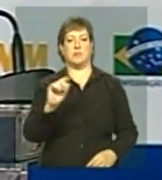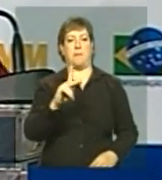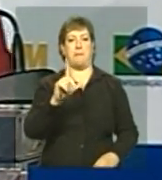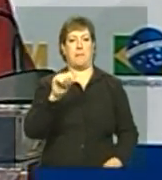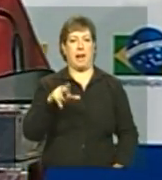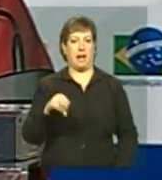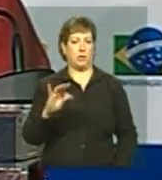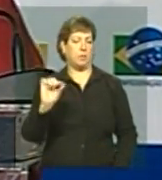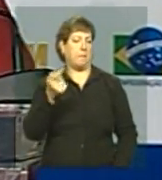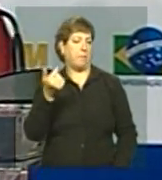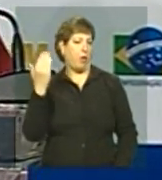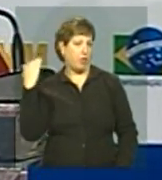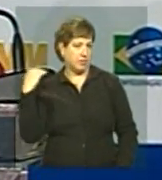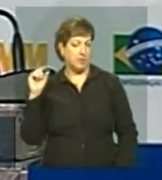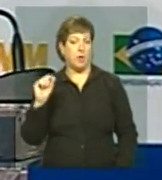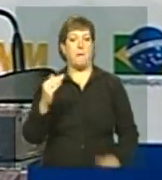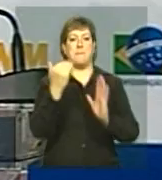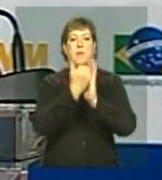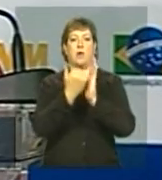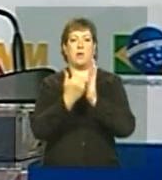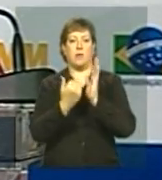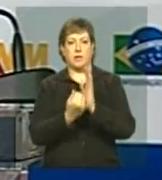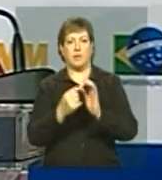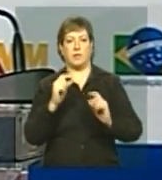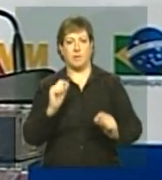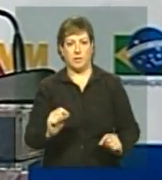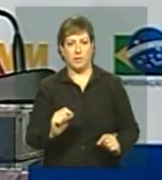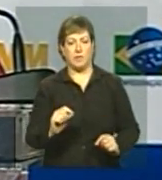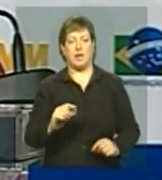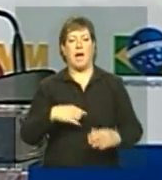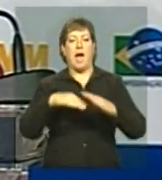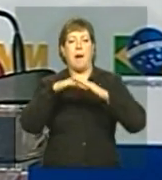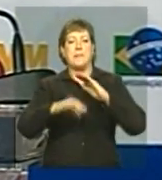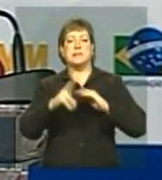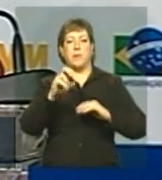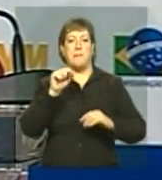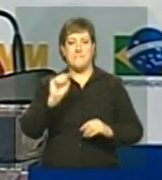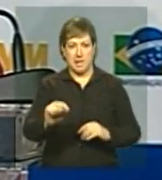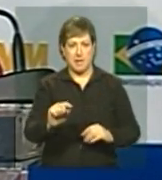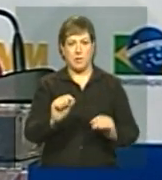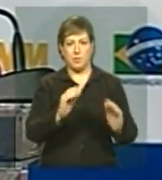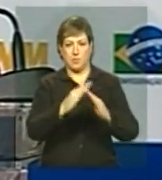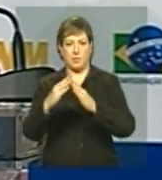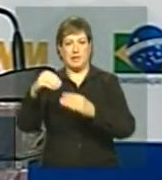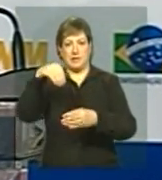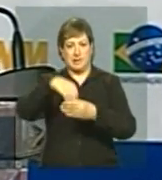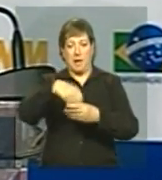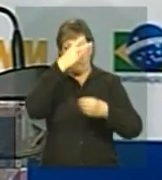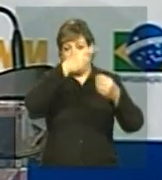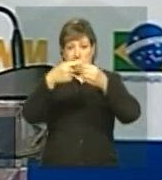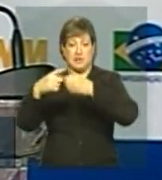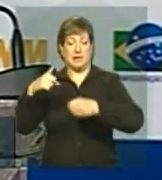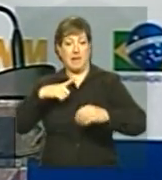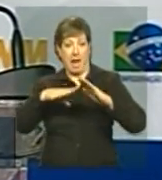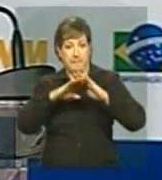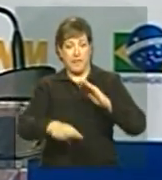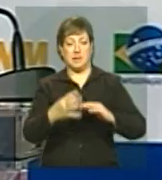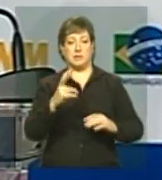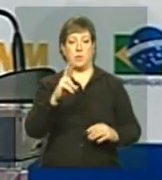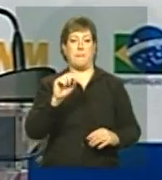Planalto, recentemente, o programa abaixo de 50 mil, em municípios abaixo de 50 mil